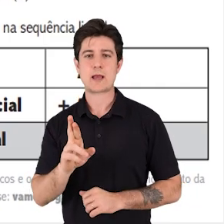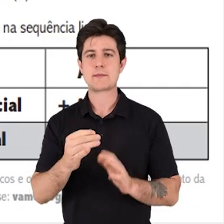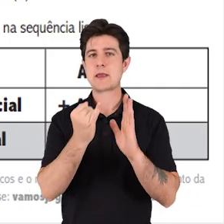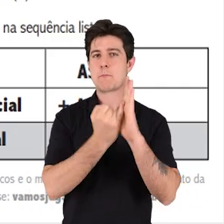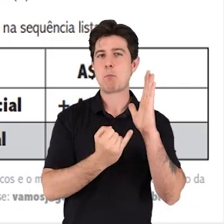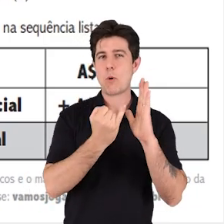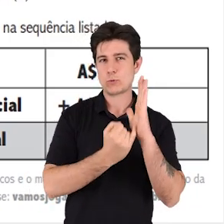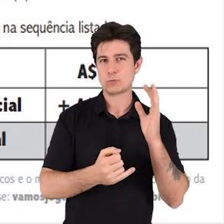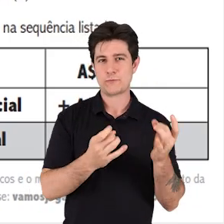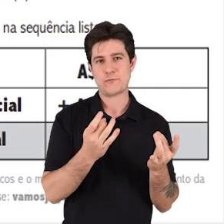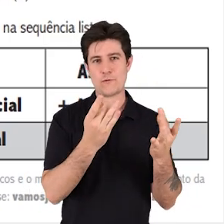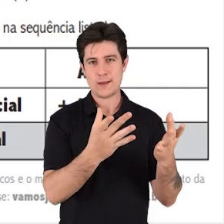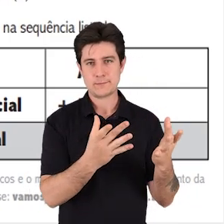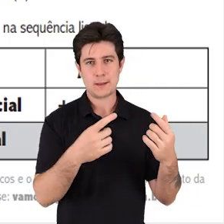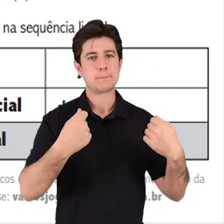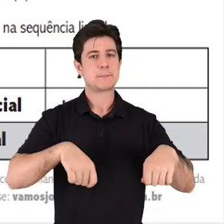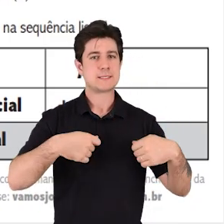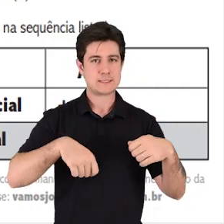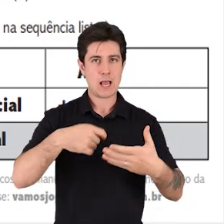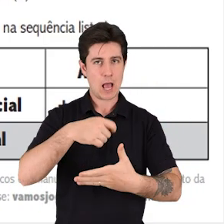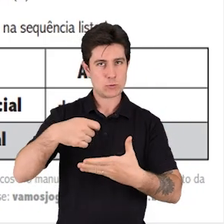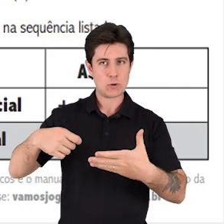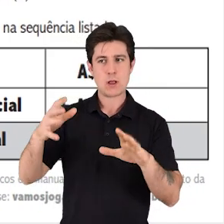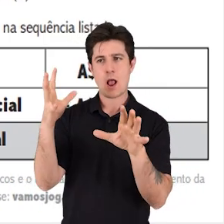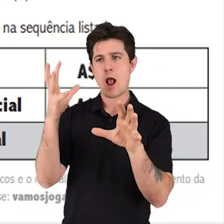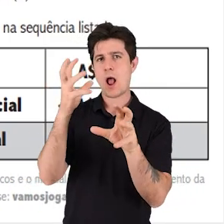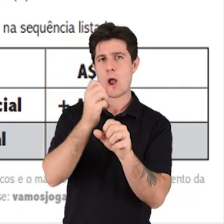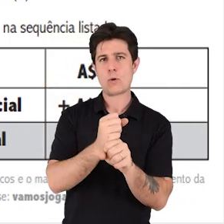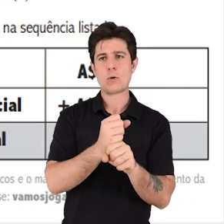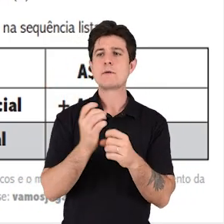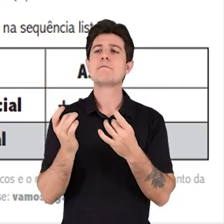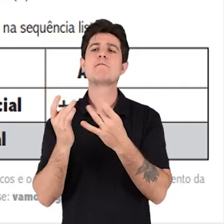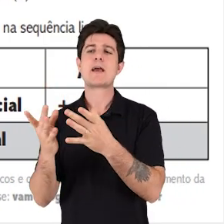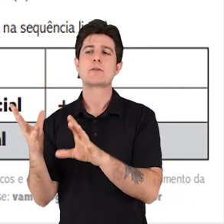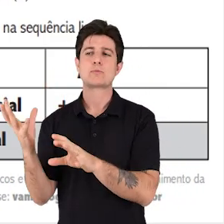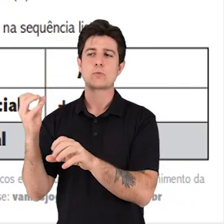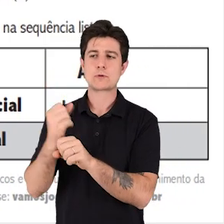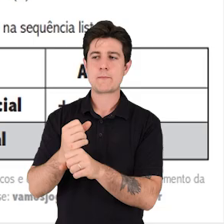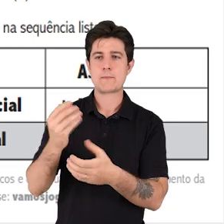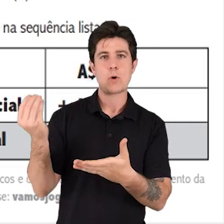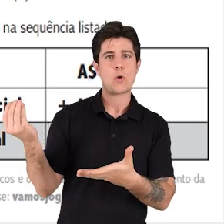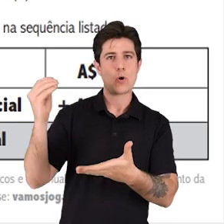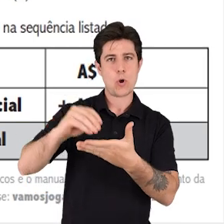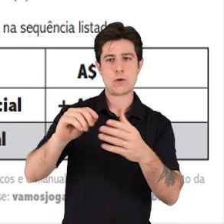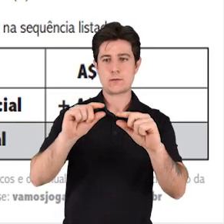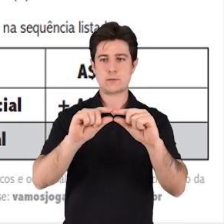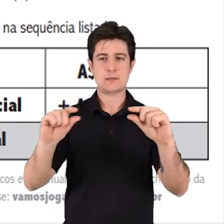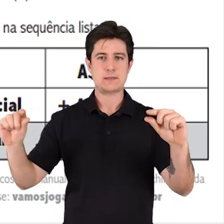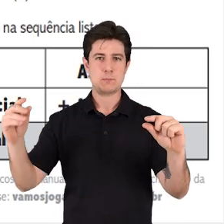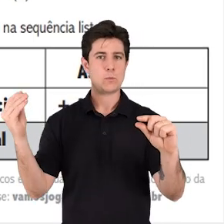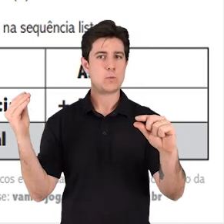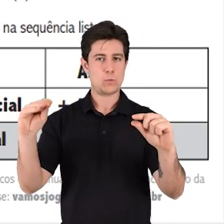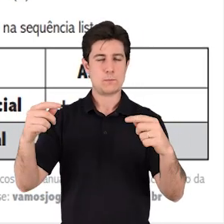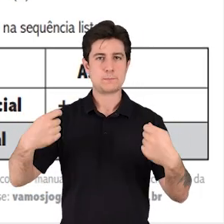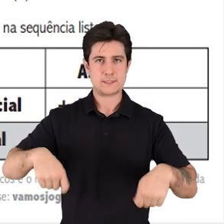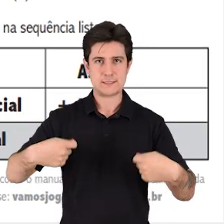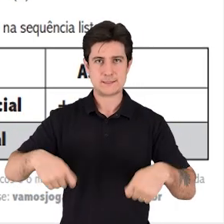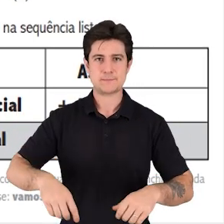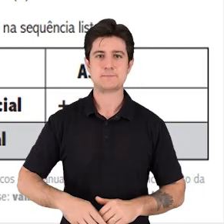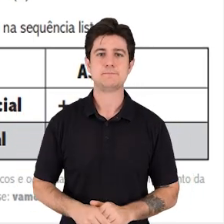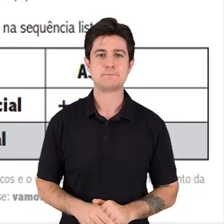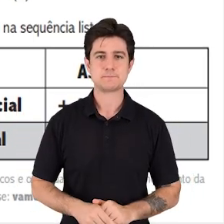Se o resultado na roda for imposto sobre vendas, o jogador irá calcular o imposto sobre o seu total de vendas, e anotará na linha própria na